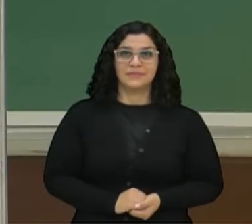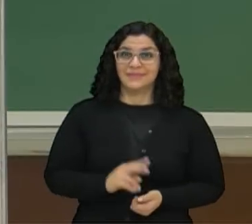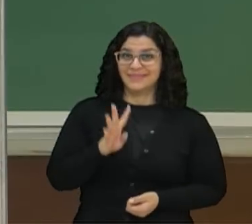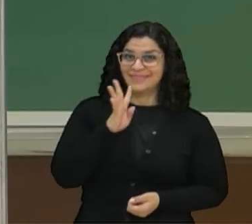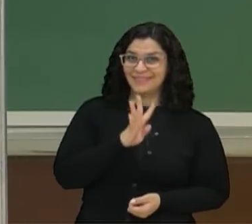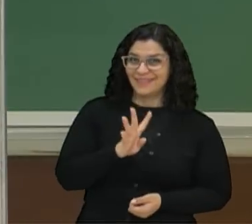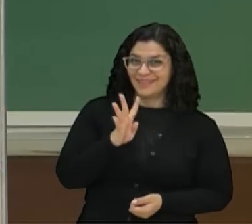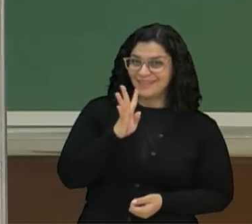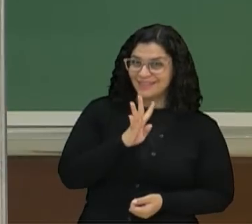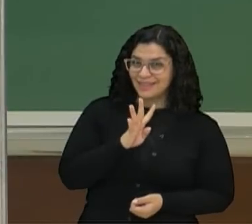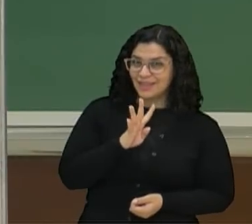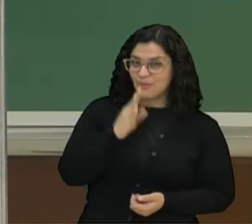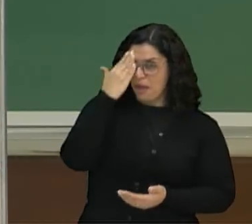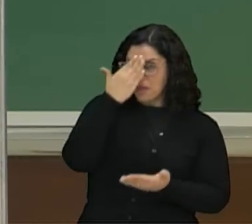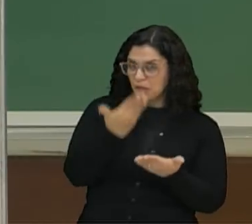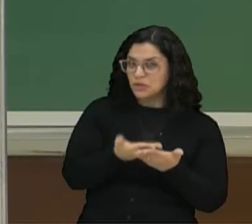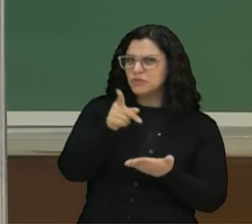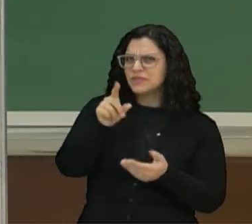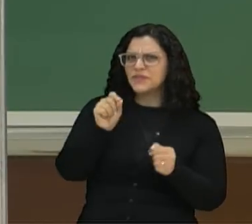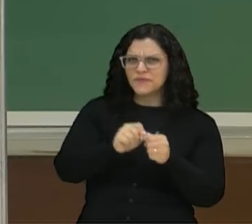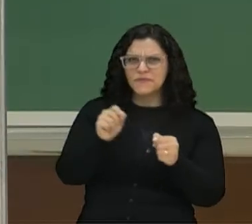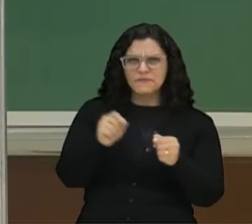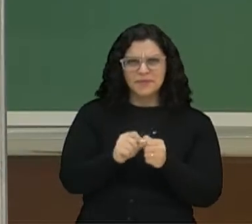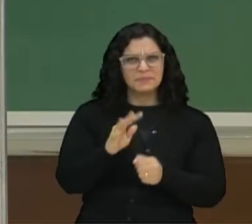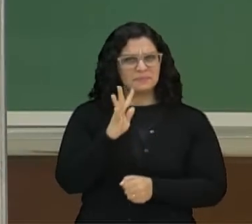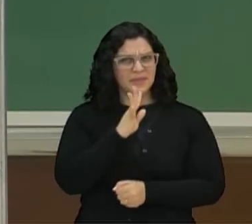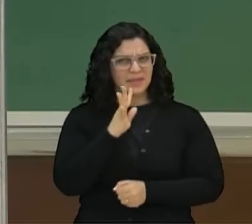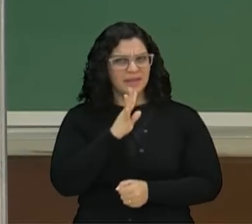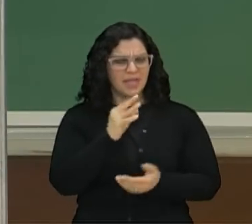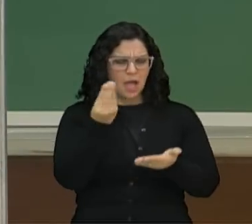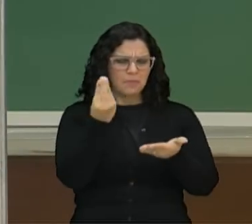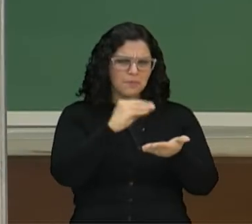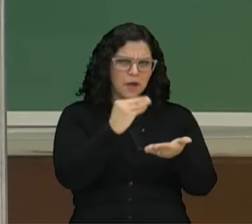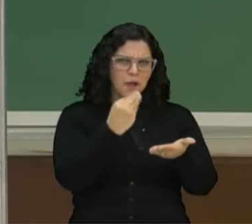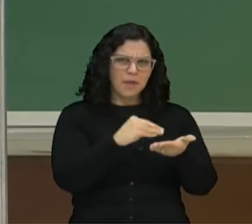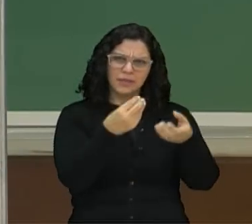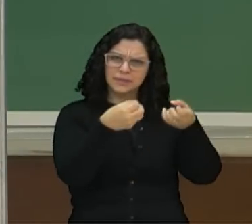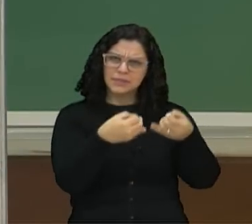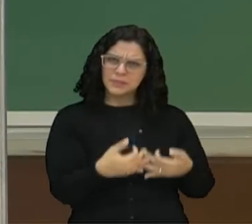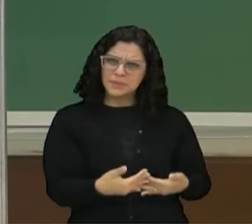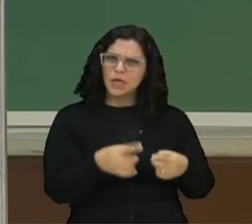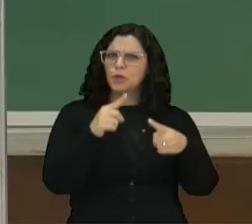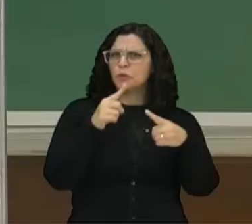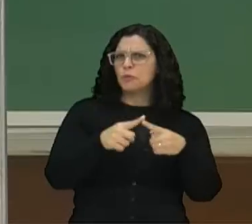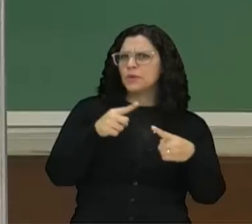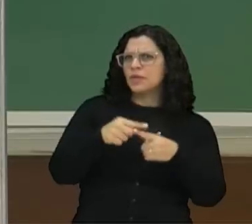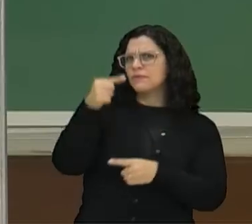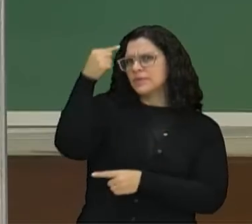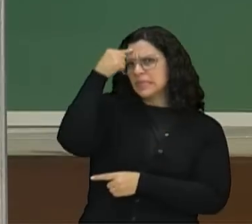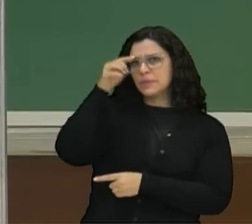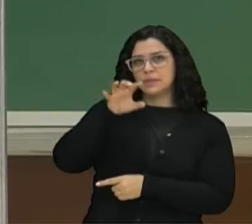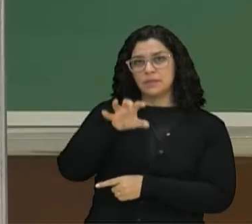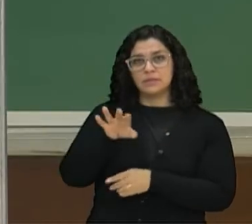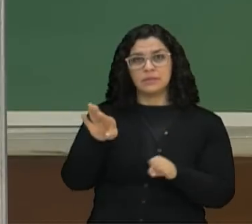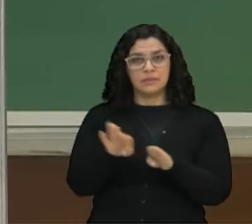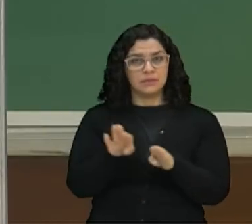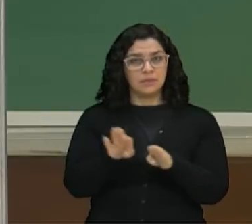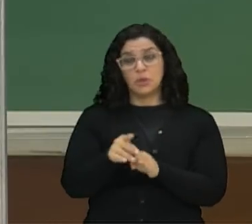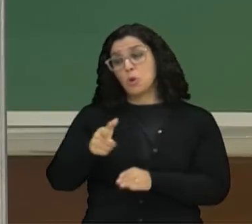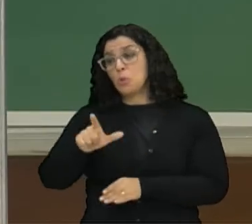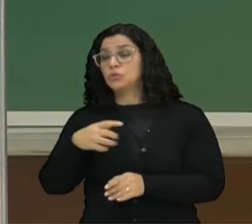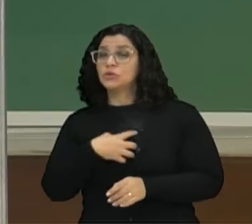Legal, pessoal, eu acredito que vocês tenham feito bem bacaninha, com argumentos, explicando por que vocês pensam desta maneira ou da outra